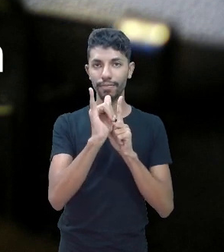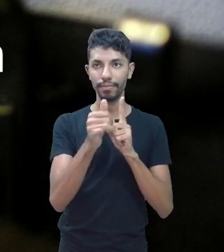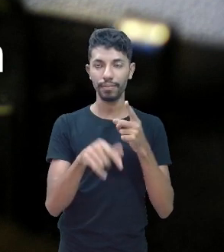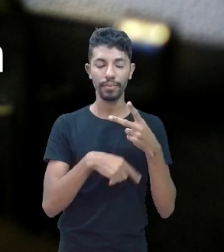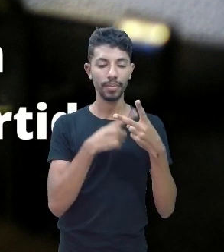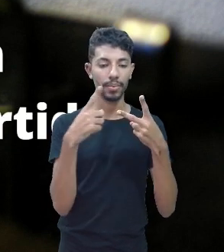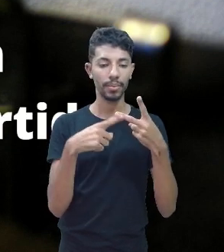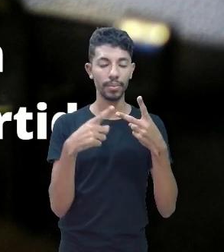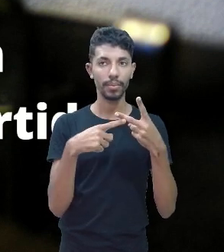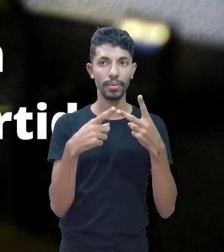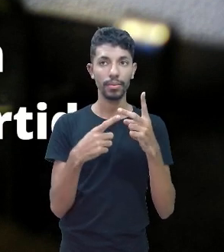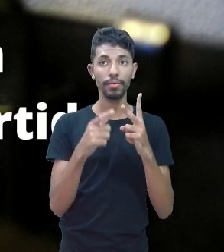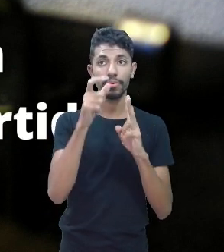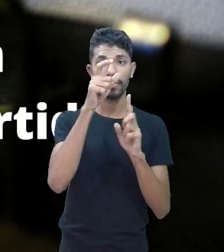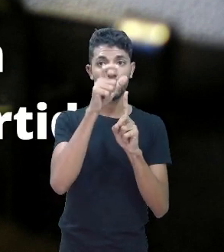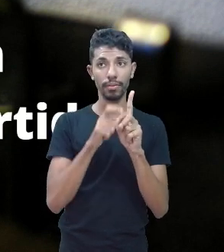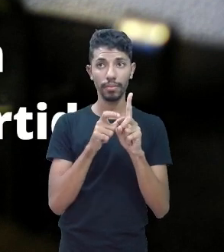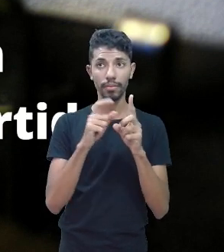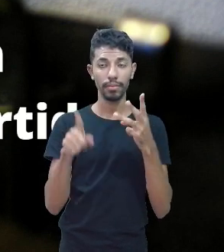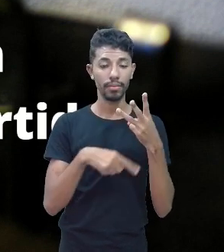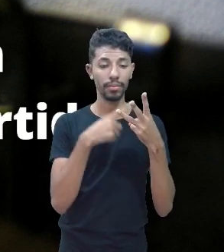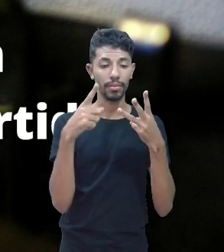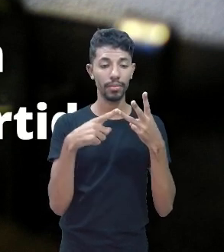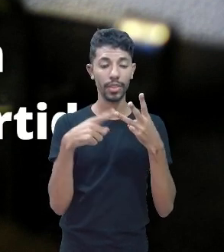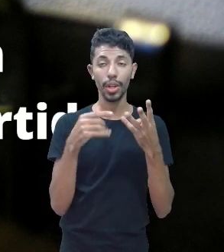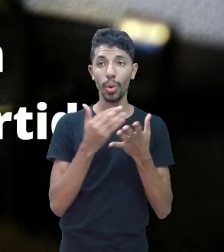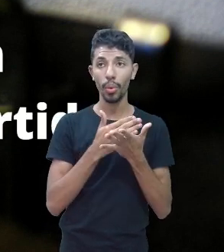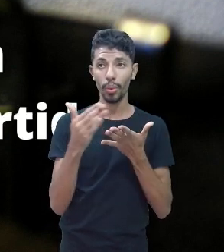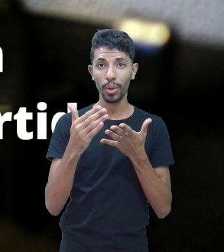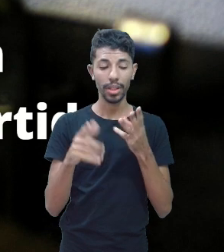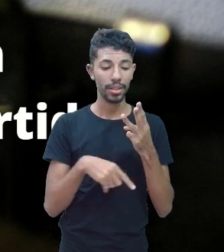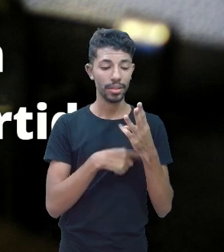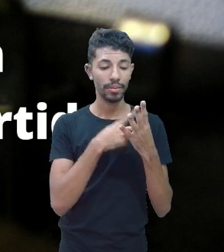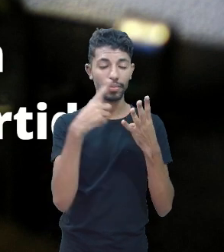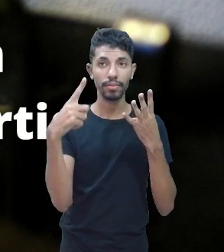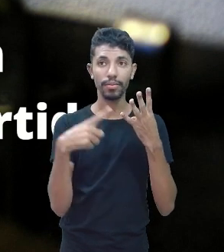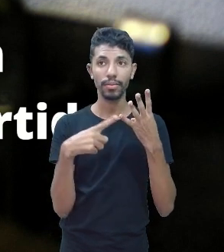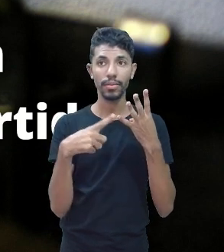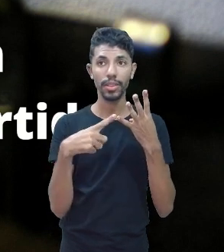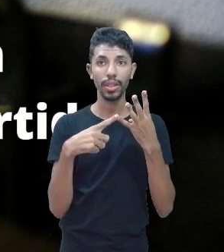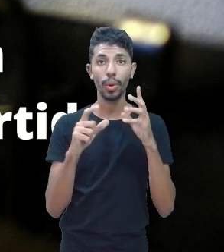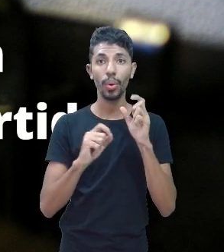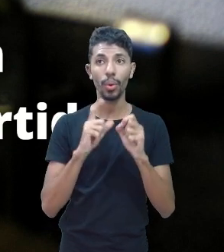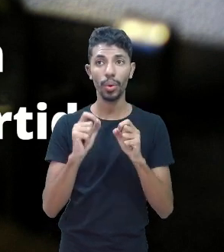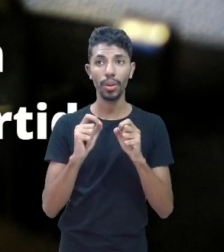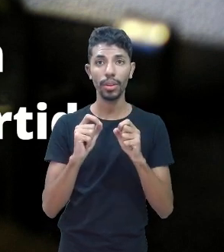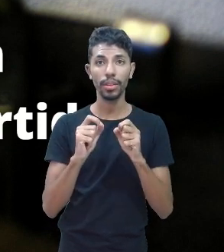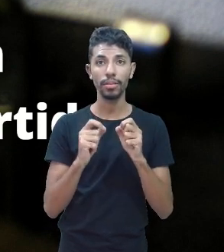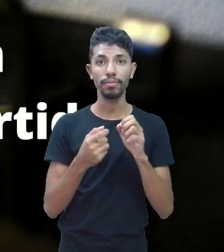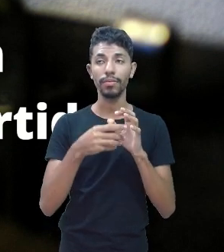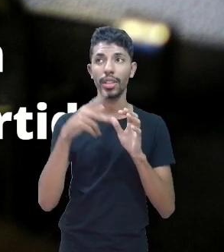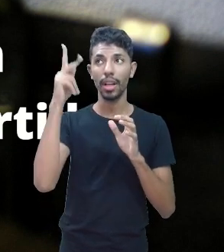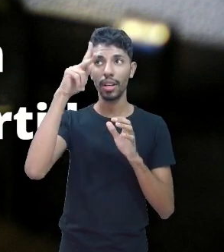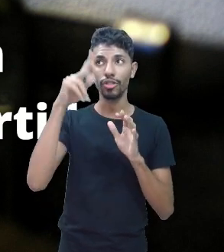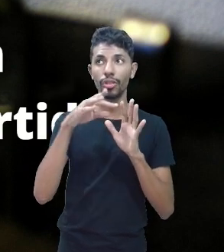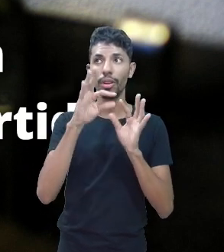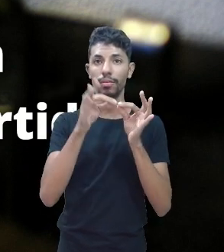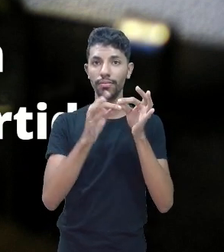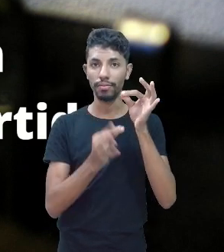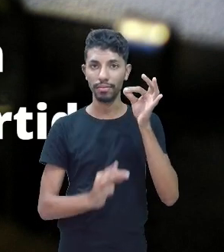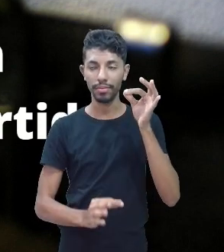Tem o personagem, tem um ponto de partida, né, onde tudo começa, e tem um enredo, toda obra